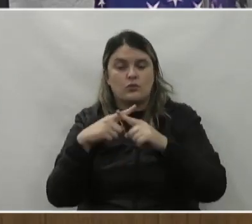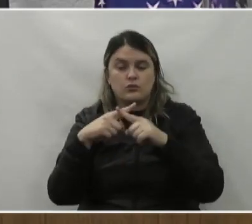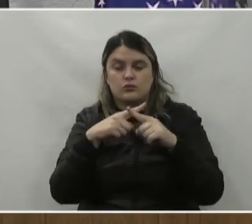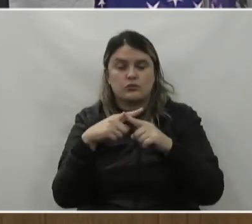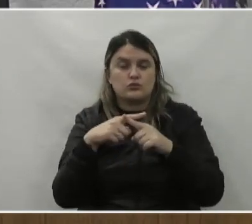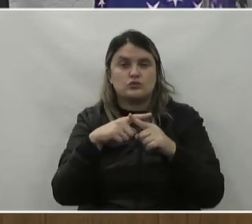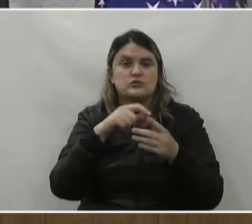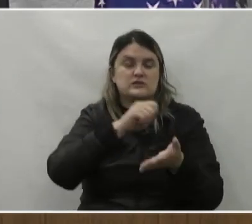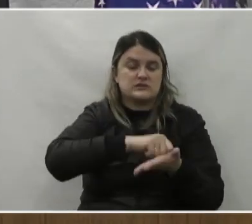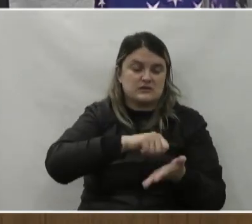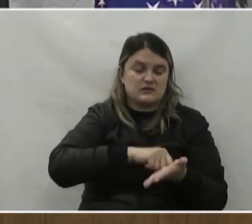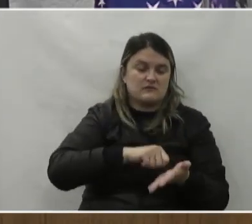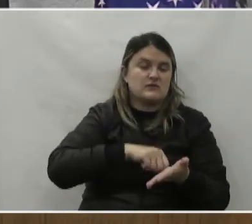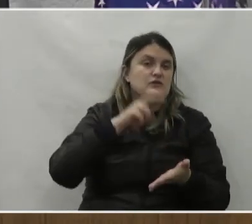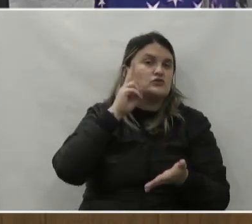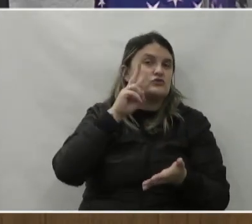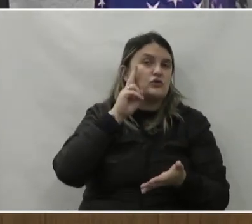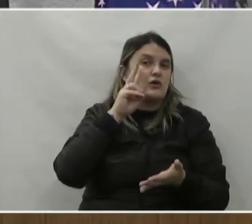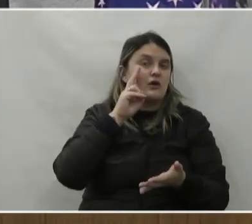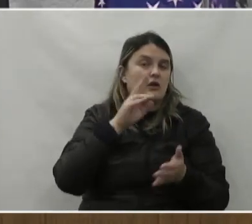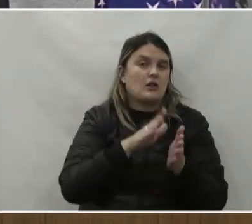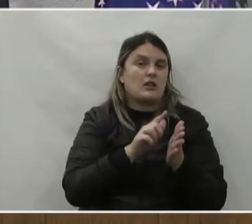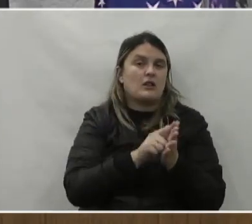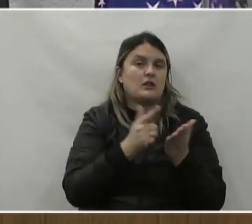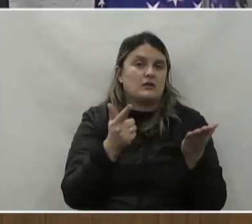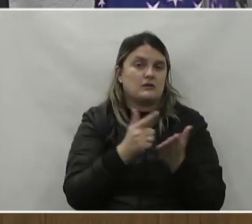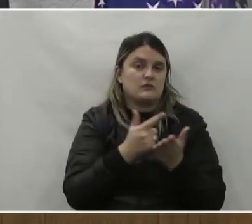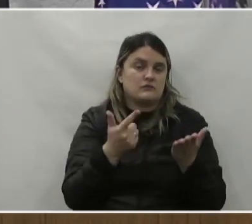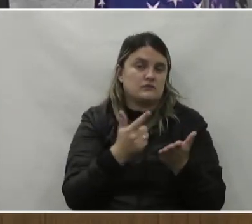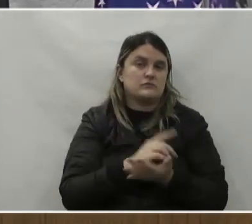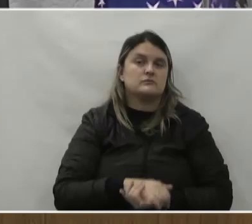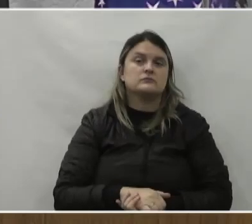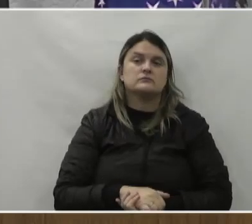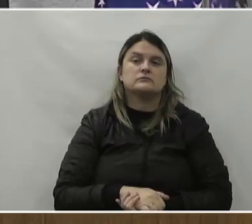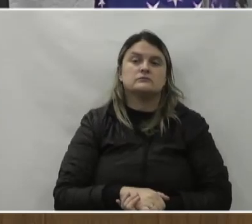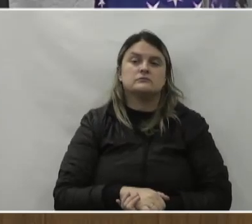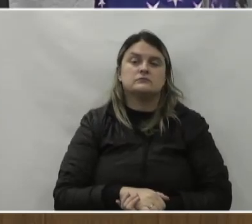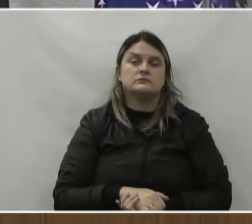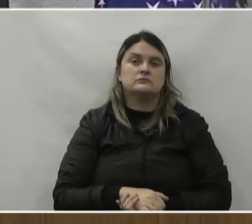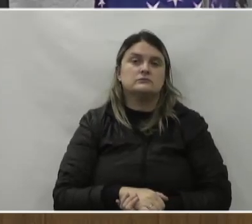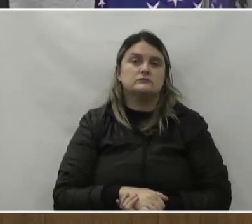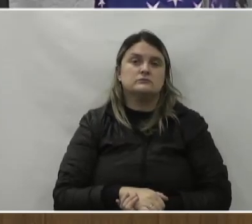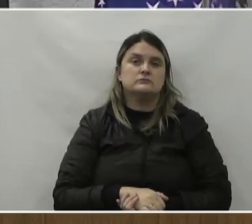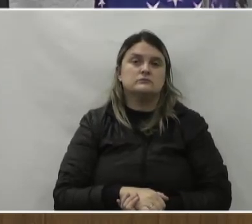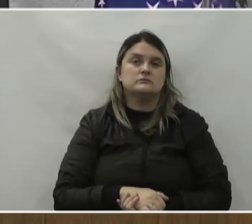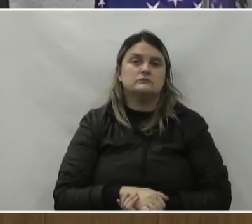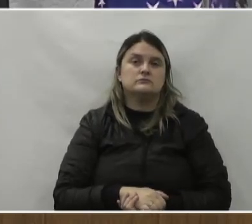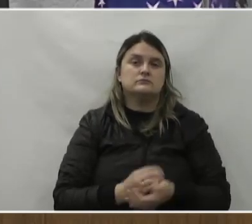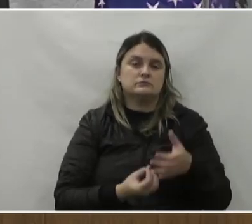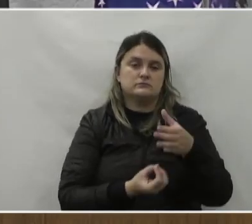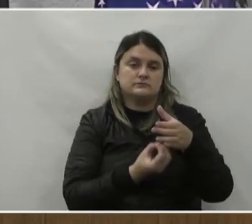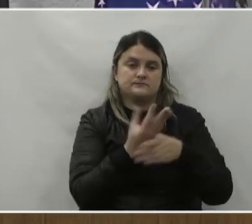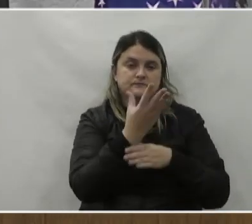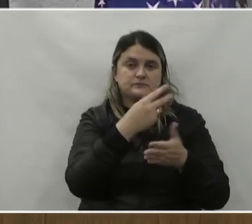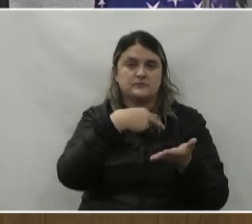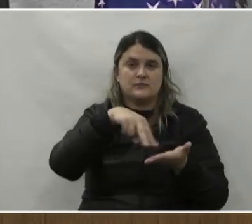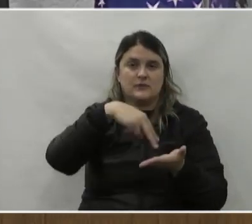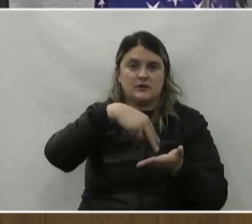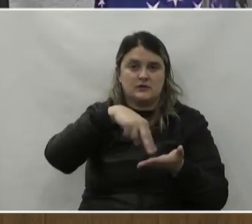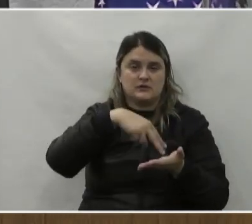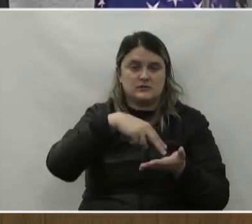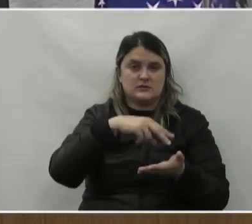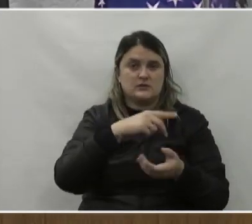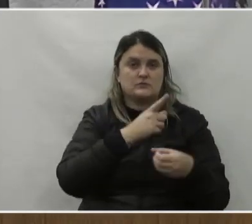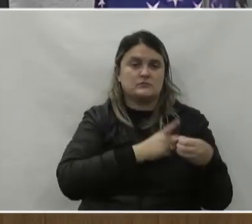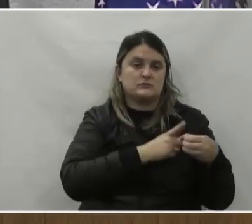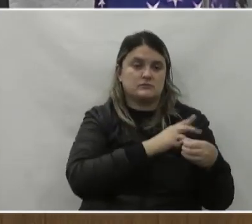que revelaram talentos locais e nacionais. Fundou o Centro de Danças das Cidades Gêmeas